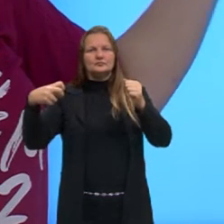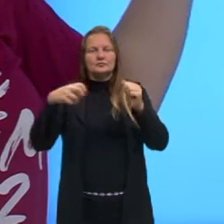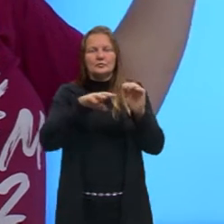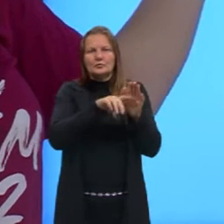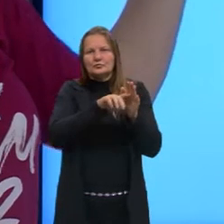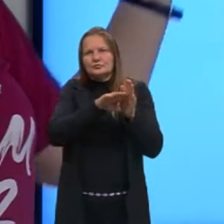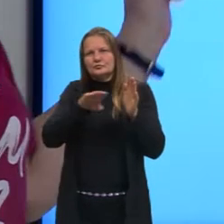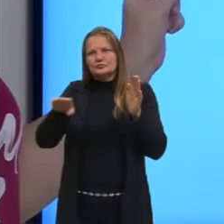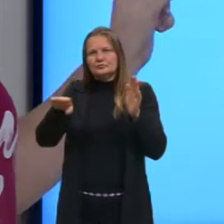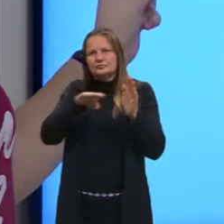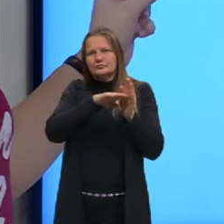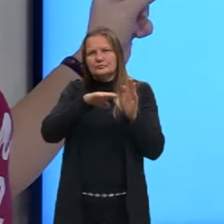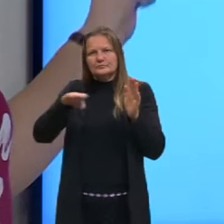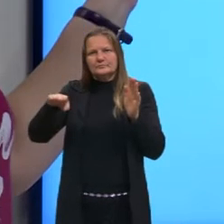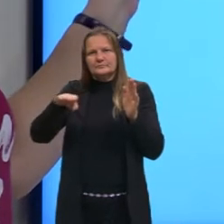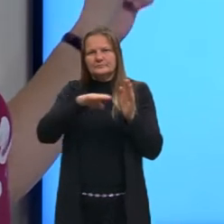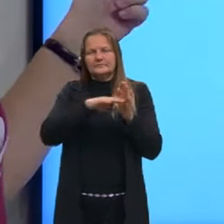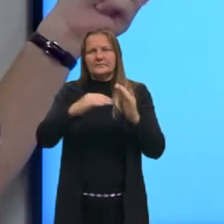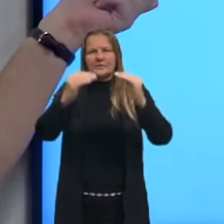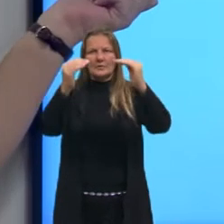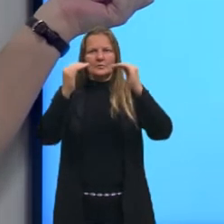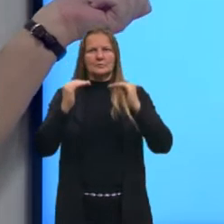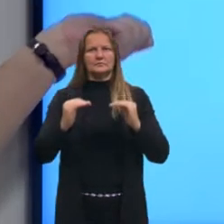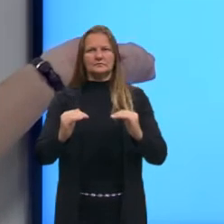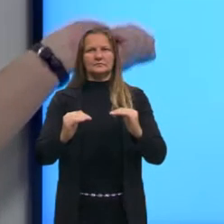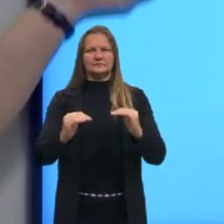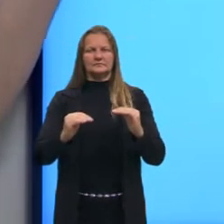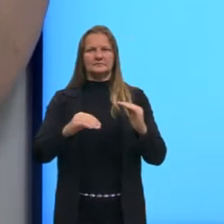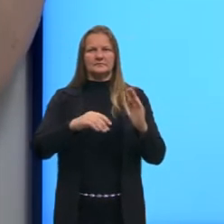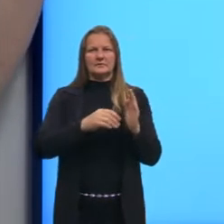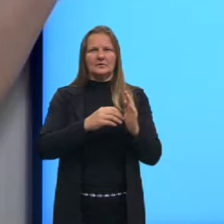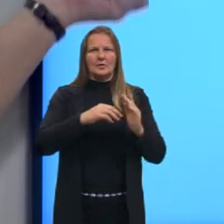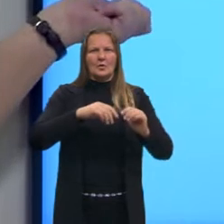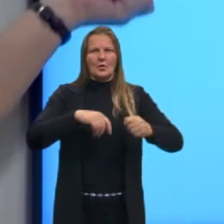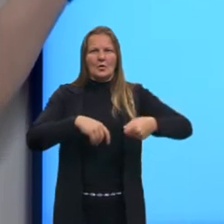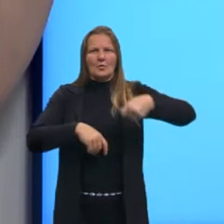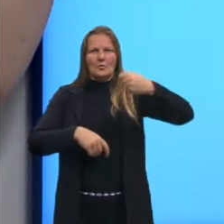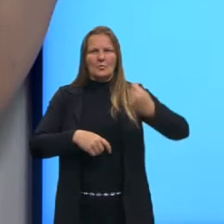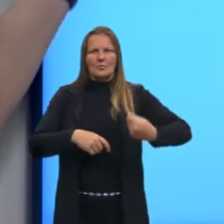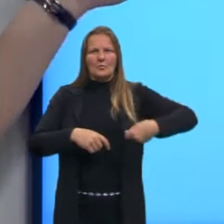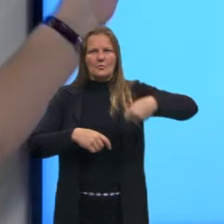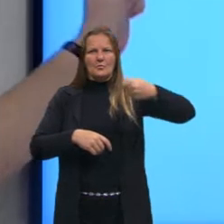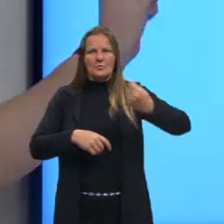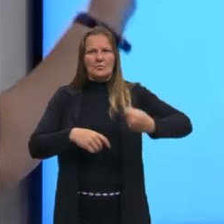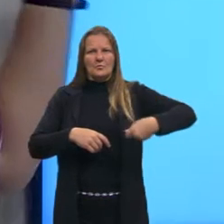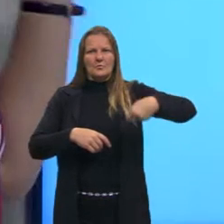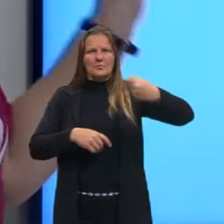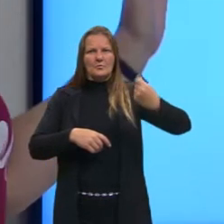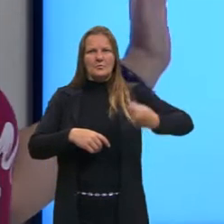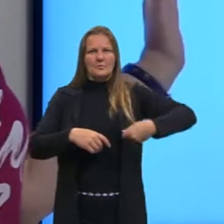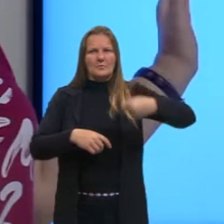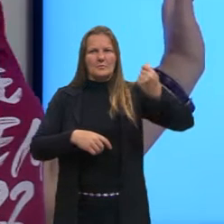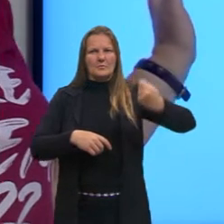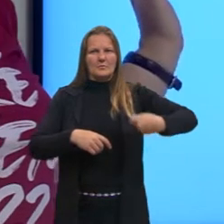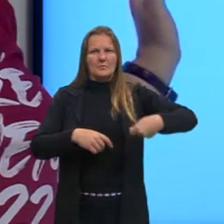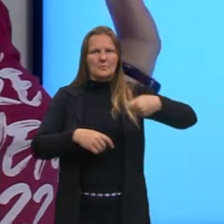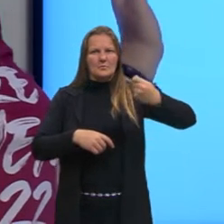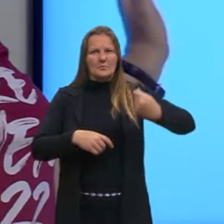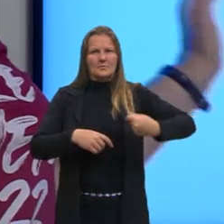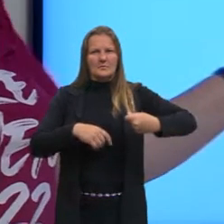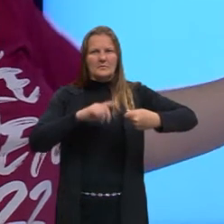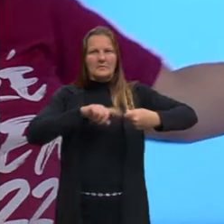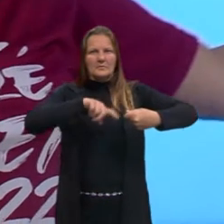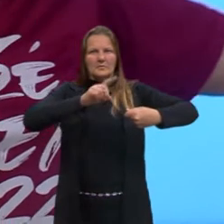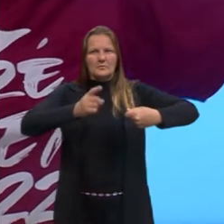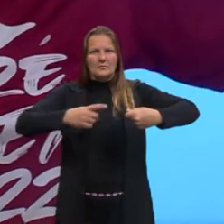horizontal. E essa de baixo, a gente tem a origem do movimento na vertical, mas a onda ela ainda